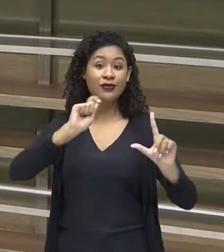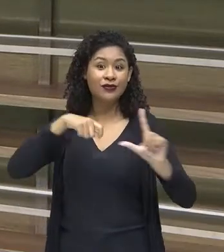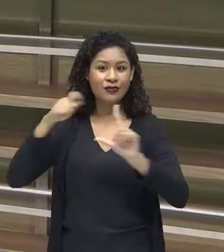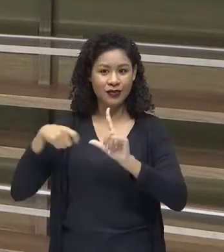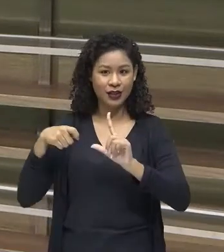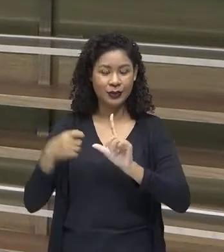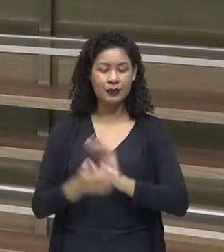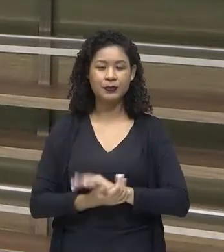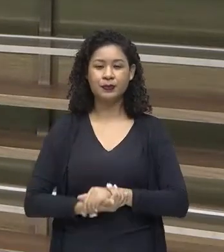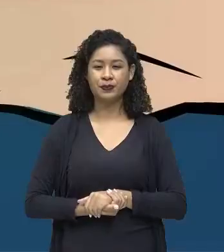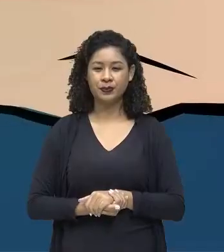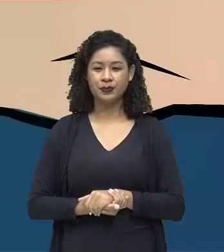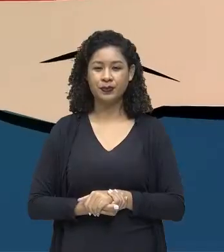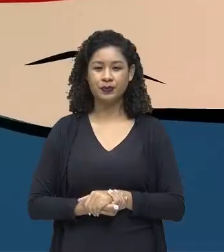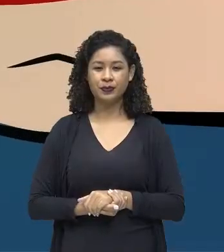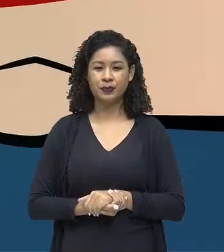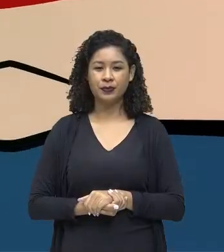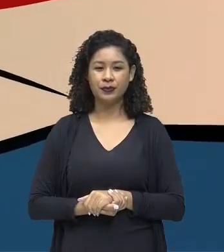pouquinho mais.